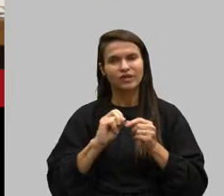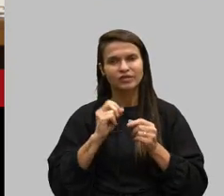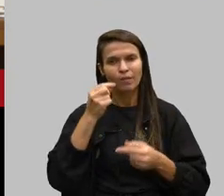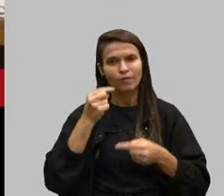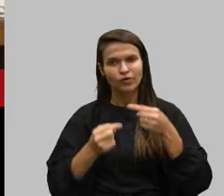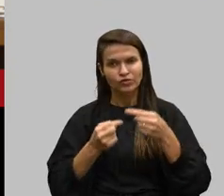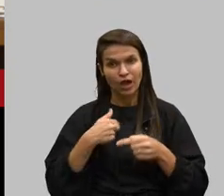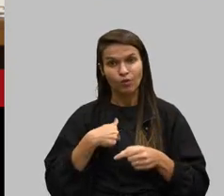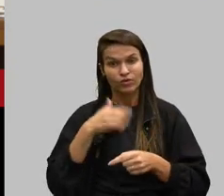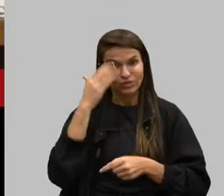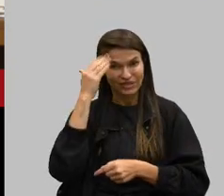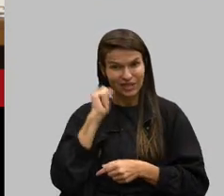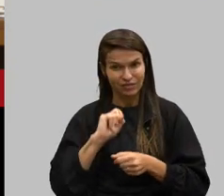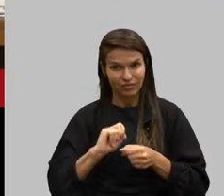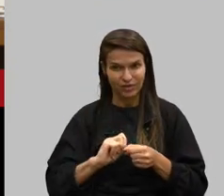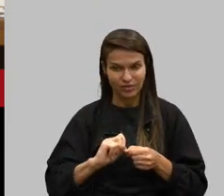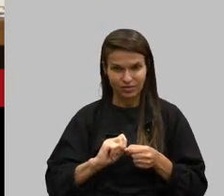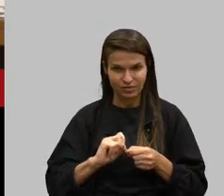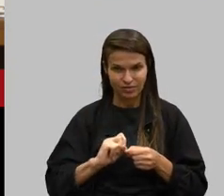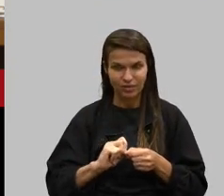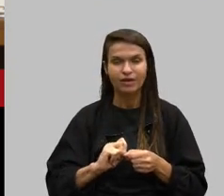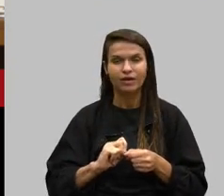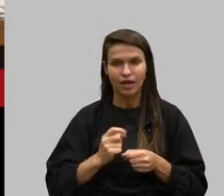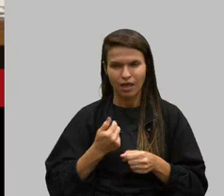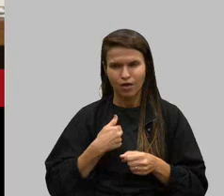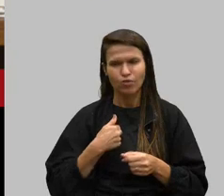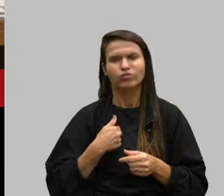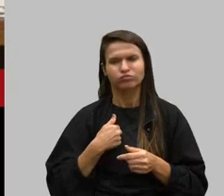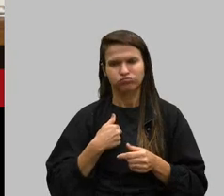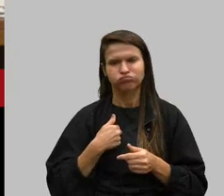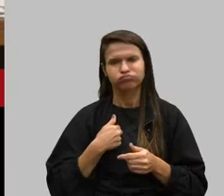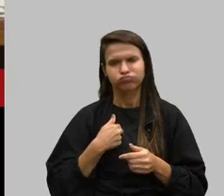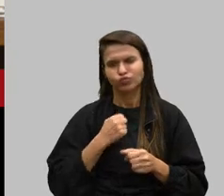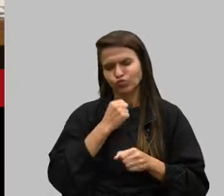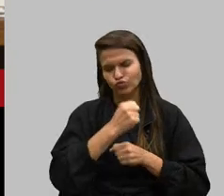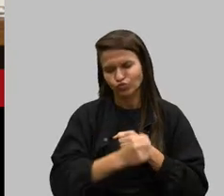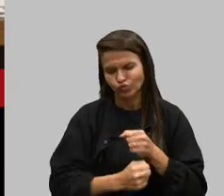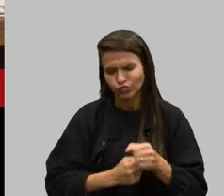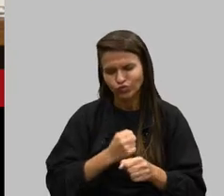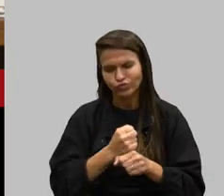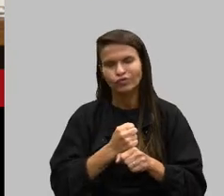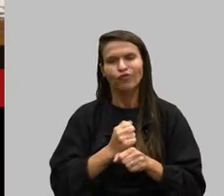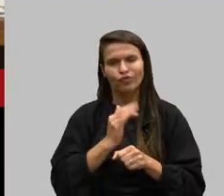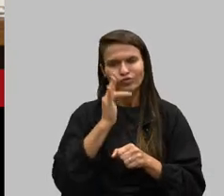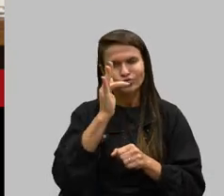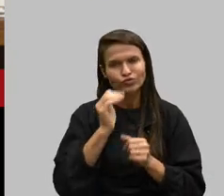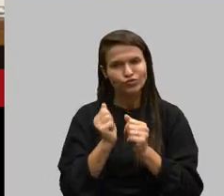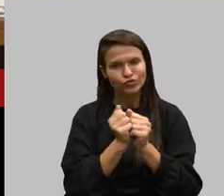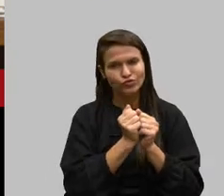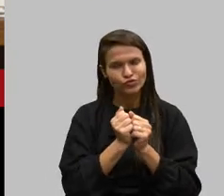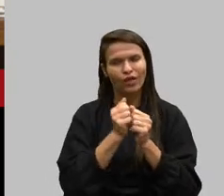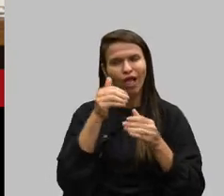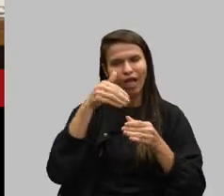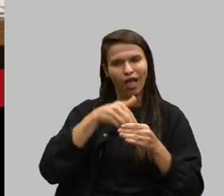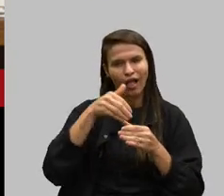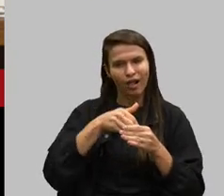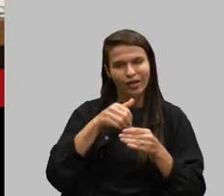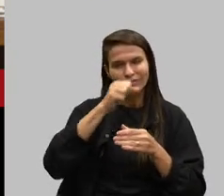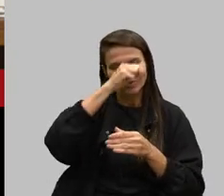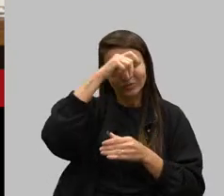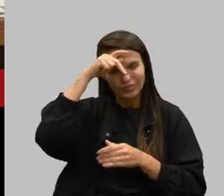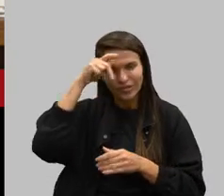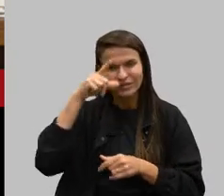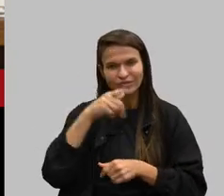sei fazer estarei Durante os próximos anos ao lado dos Senhores nas eleições municipais que os senhores têm das